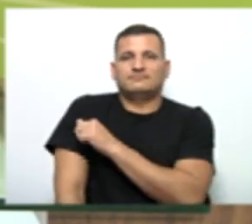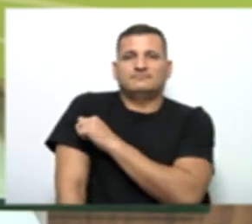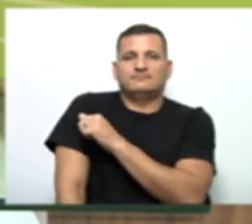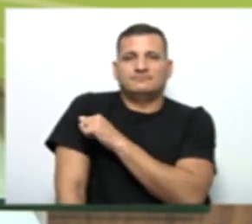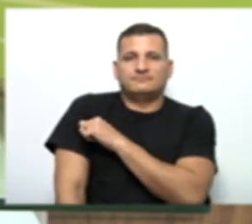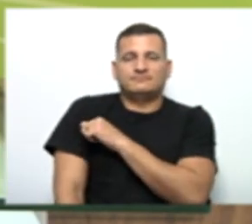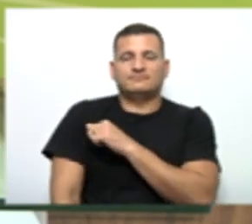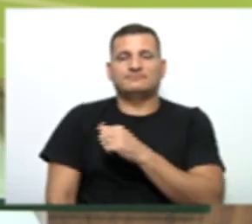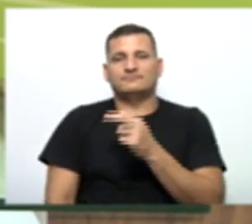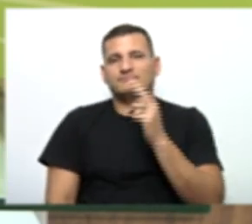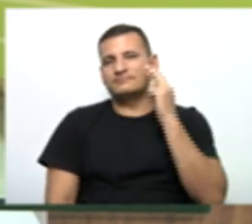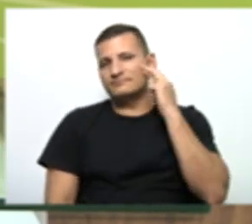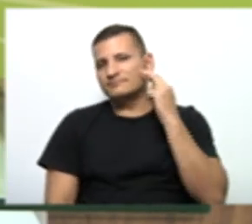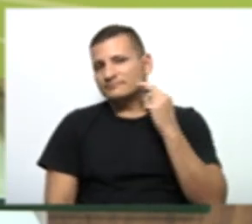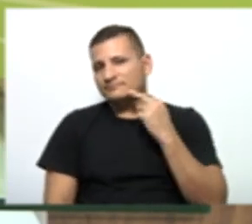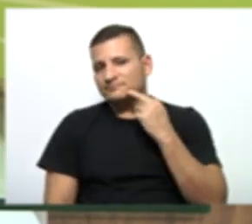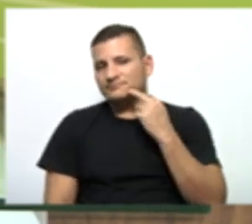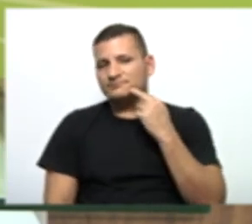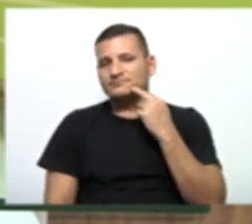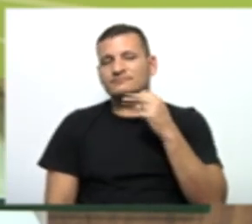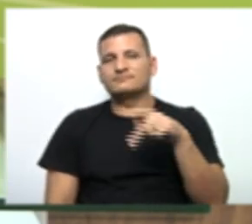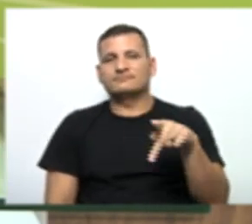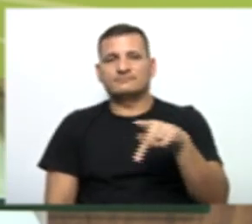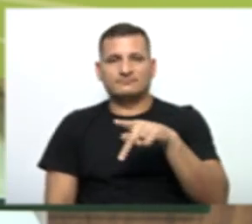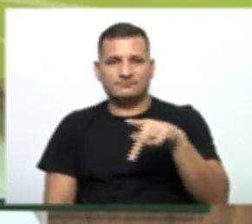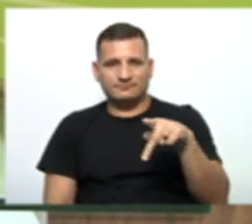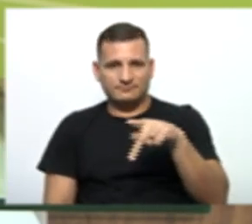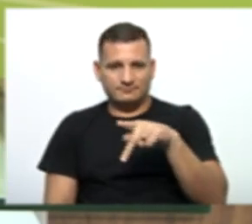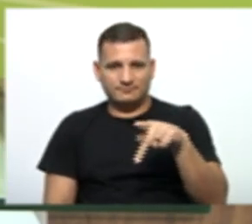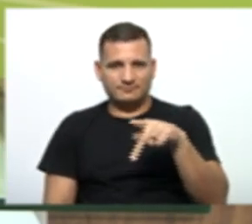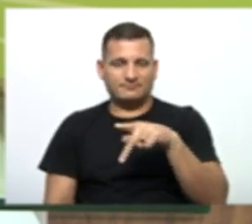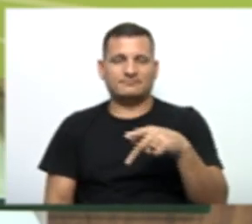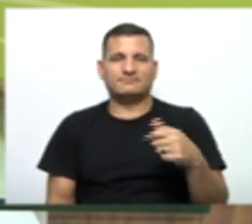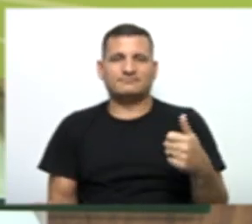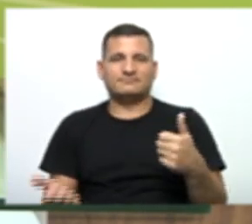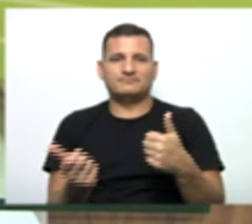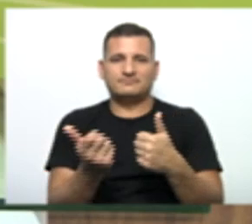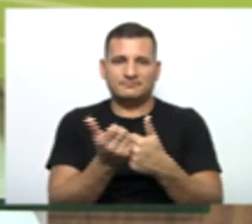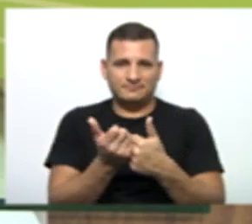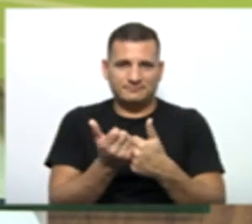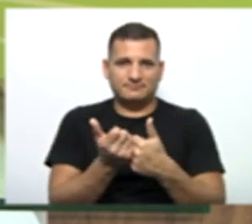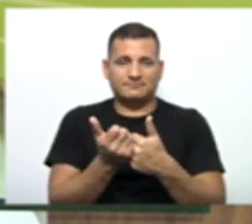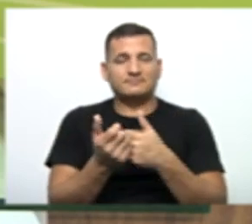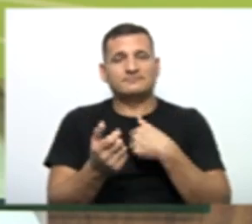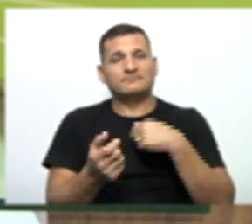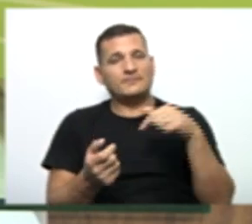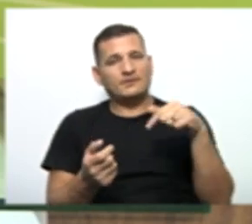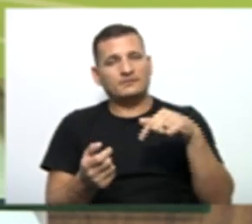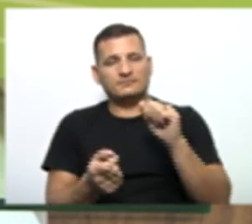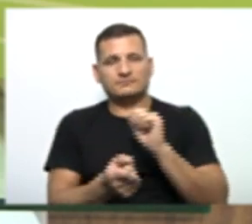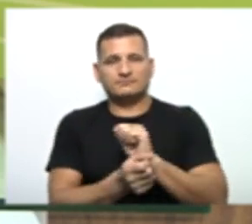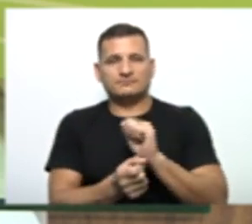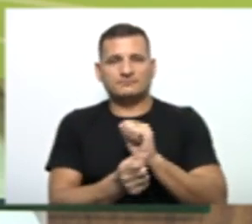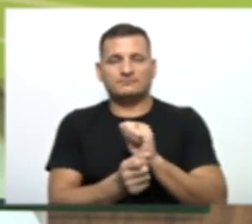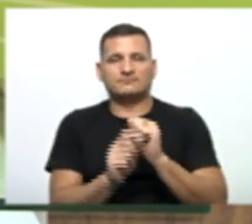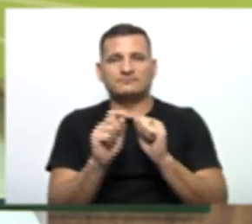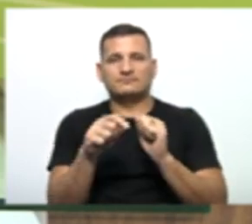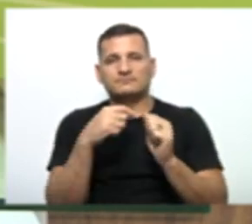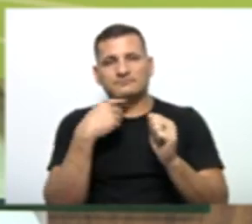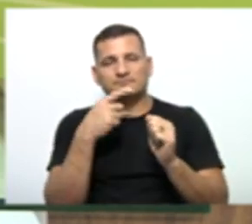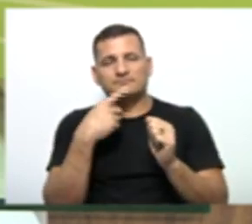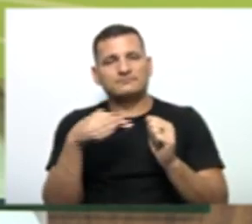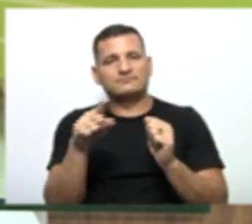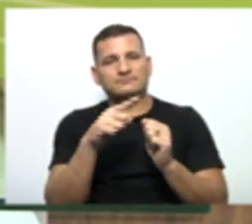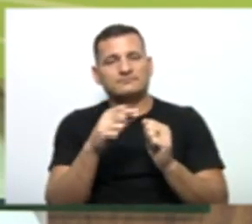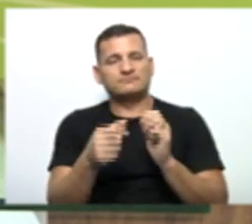Rondônia, de todos os polos, professores tutores. Estou aqui aguardando as dúvidas de vocês, os comentários de